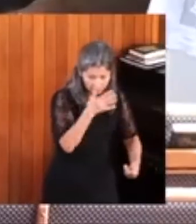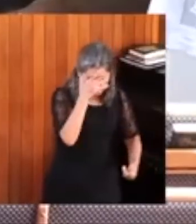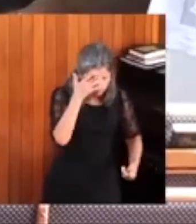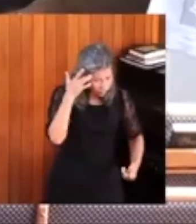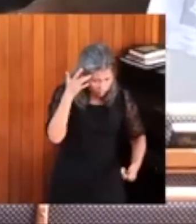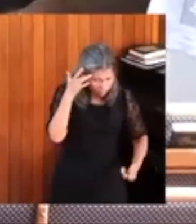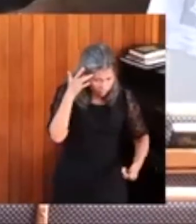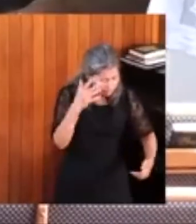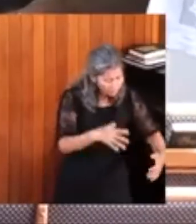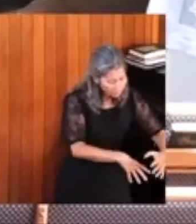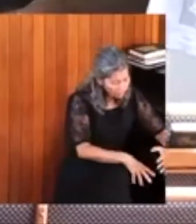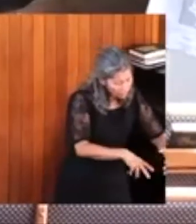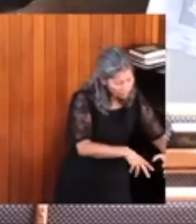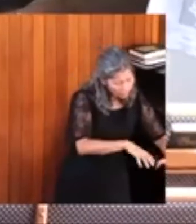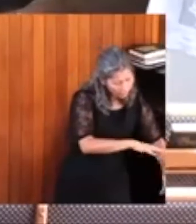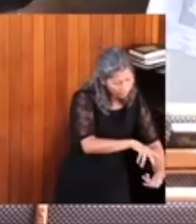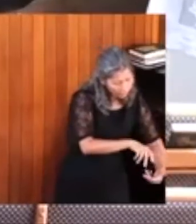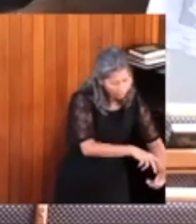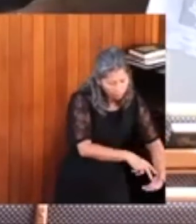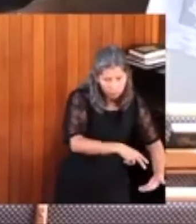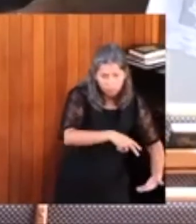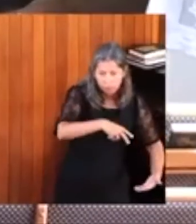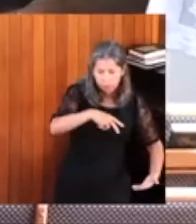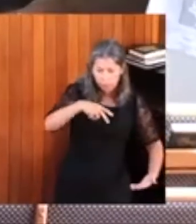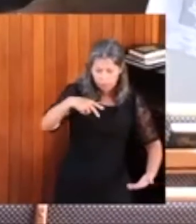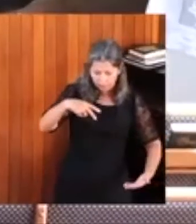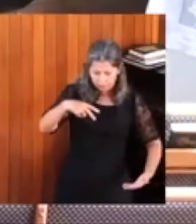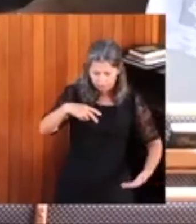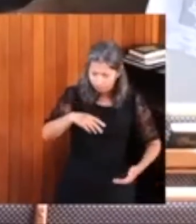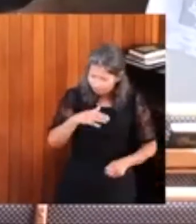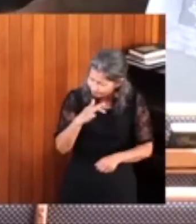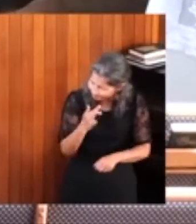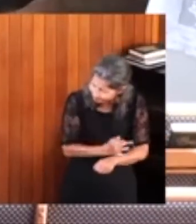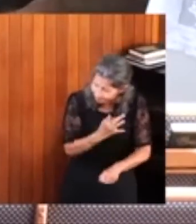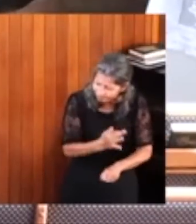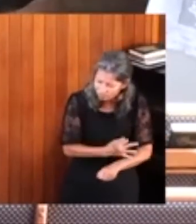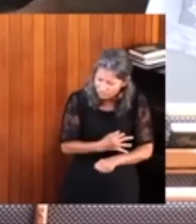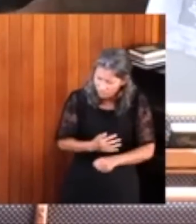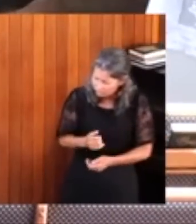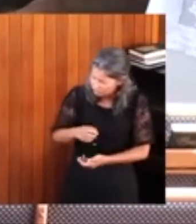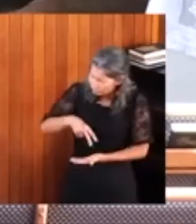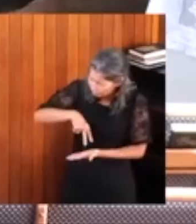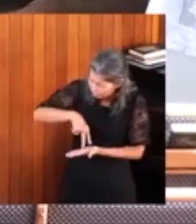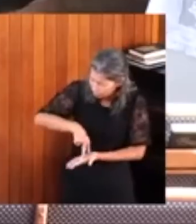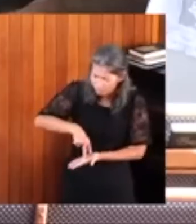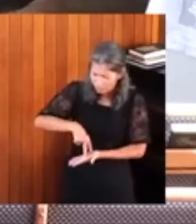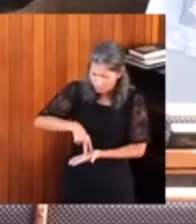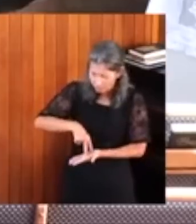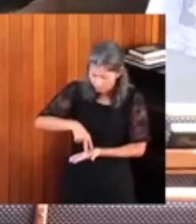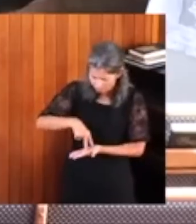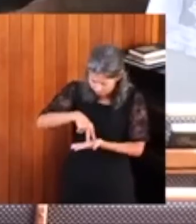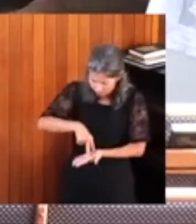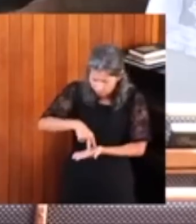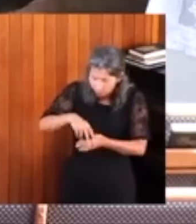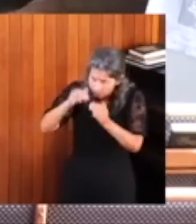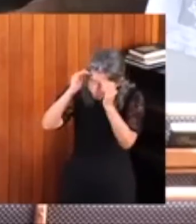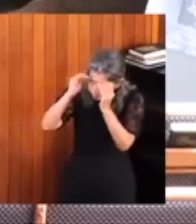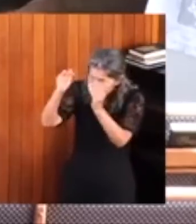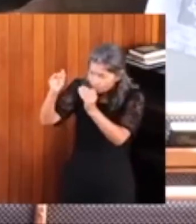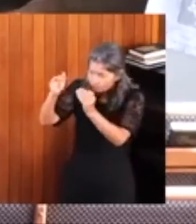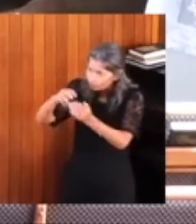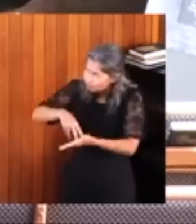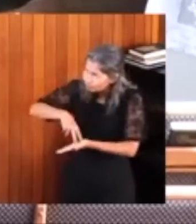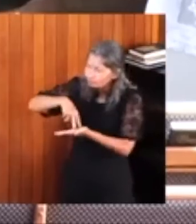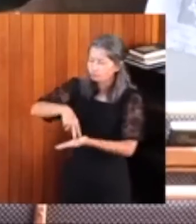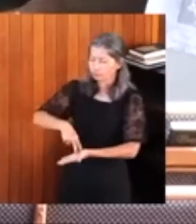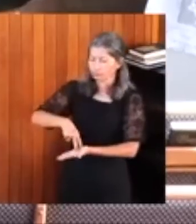livro mais judaico do Novo Testamento? Porque muito do que João traz de figuras, de elementos, ele traz do Antigo Testamento judaico. Então por